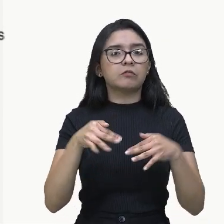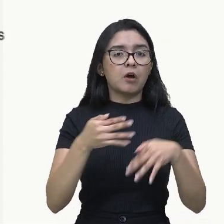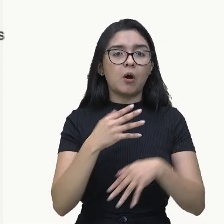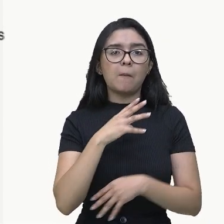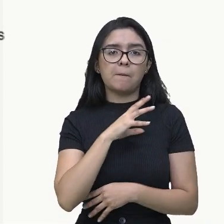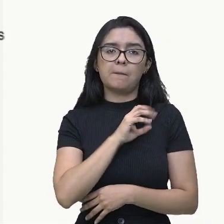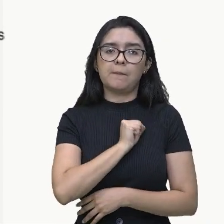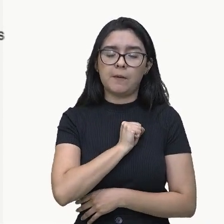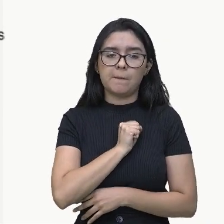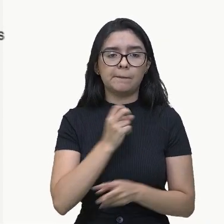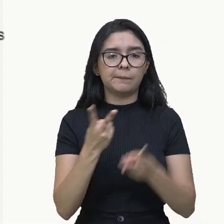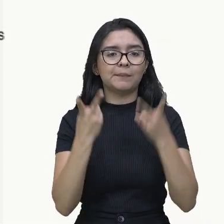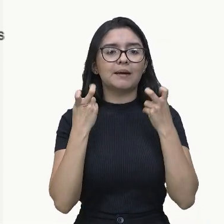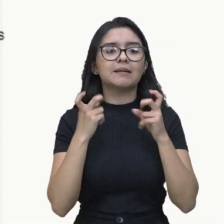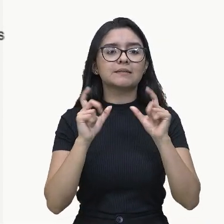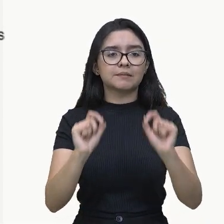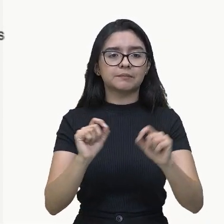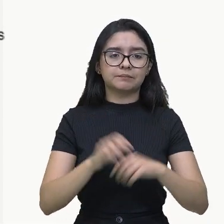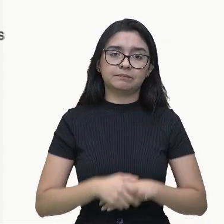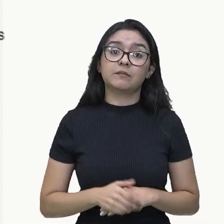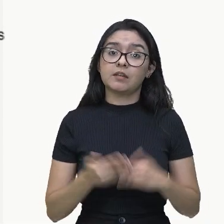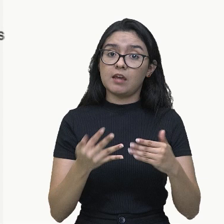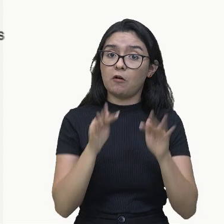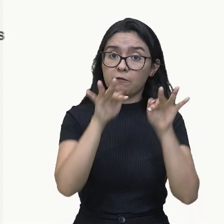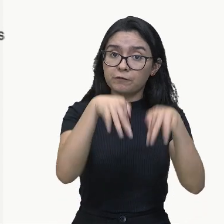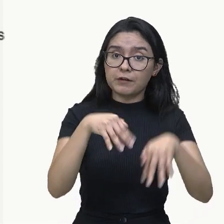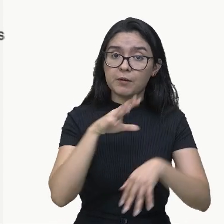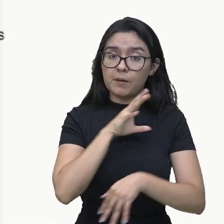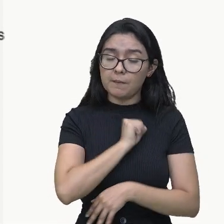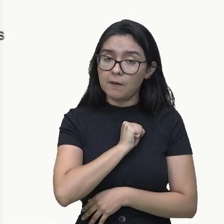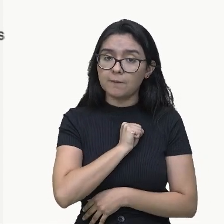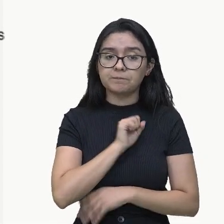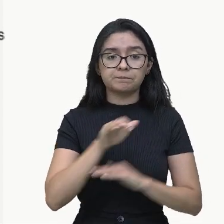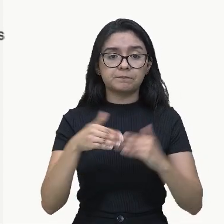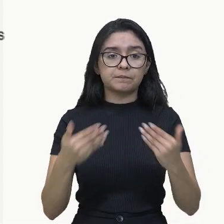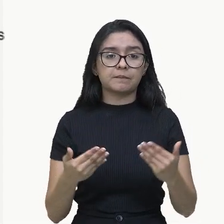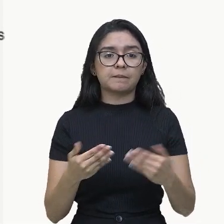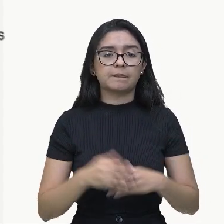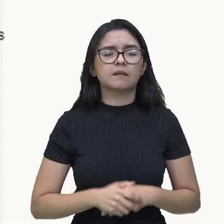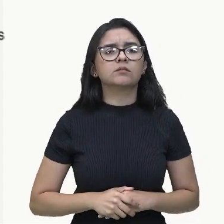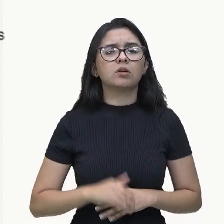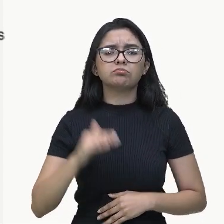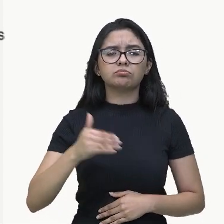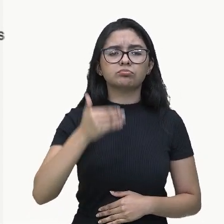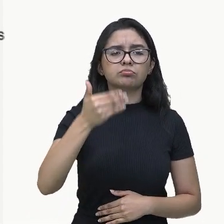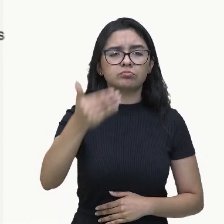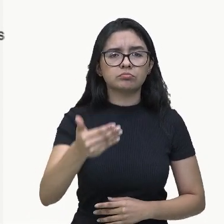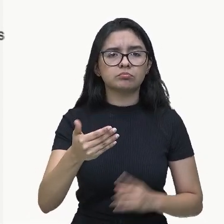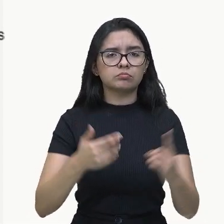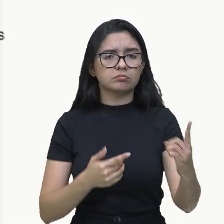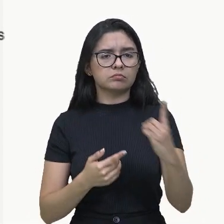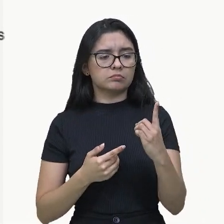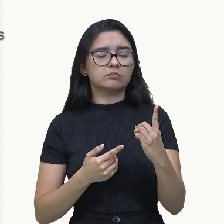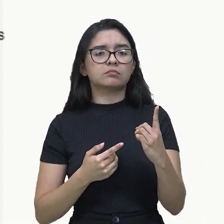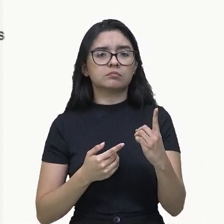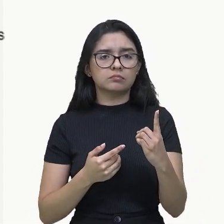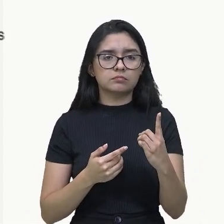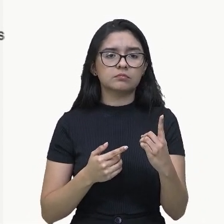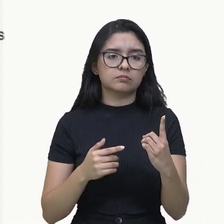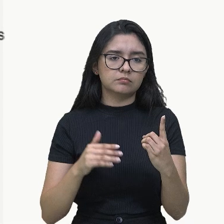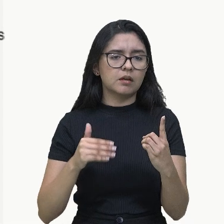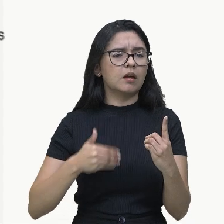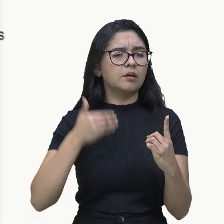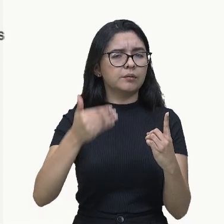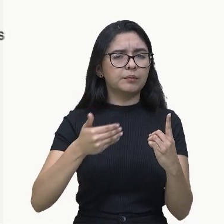que aqui a gente já entra na temática do que é finito então Observe Quem sabe mais tarde ou seja quando esse amor esse tempo